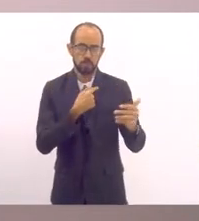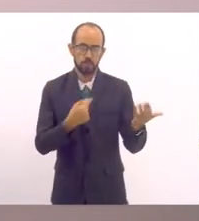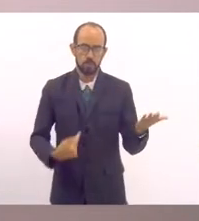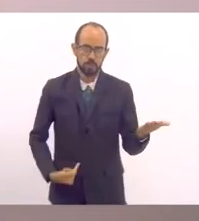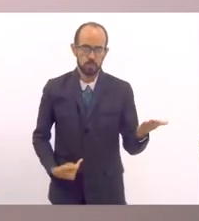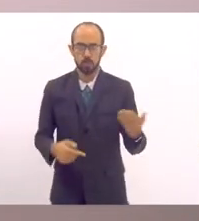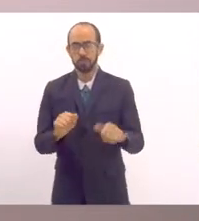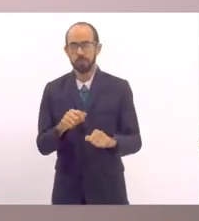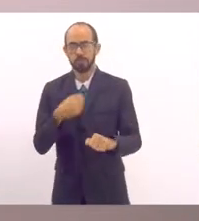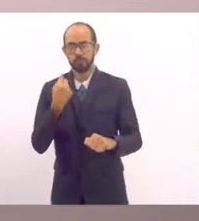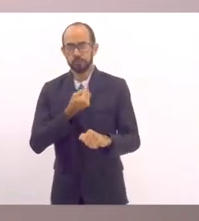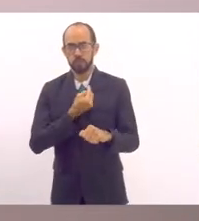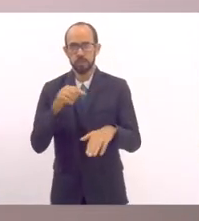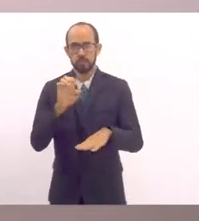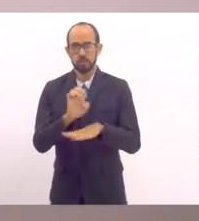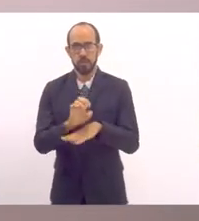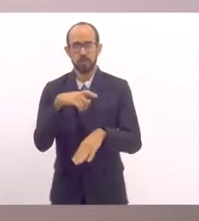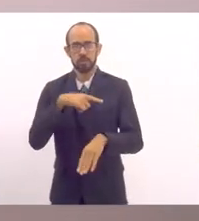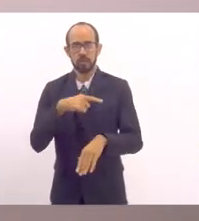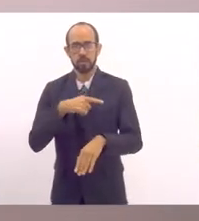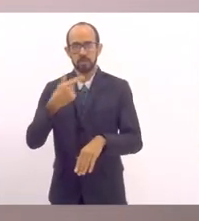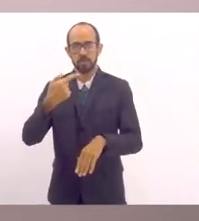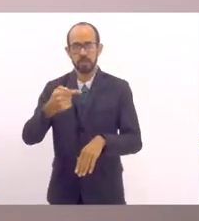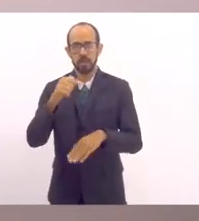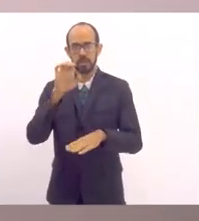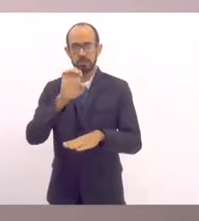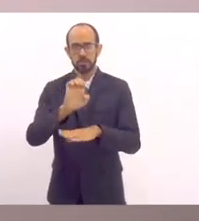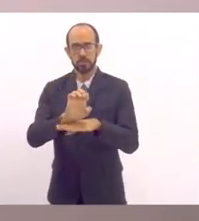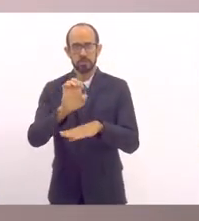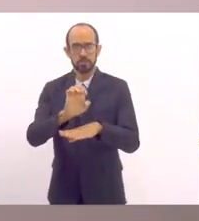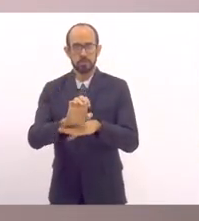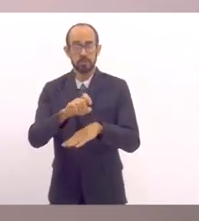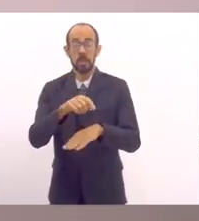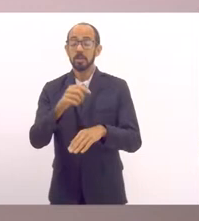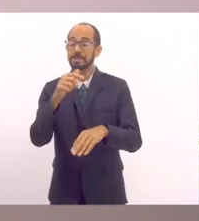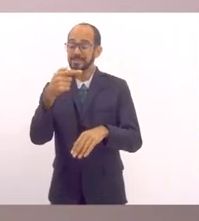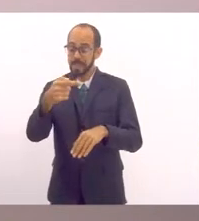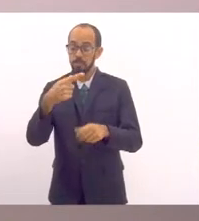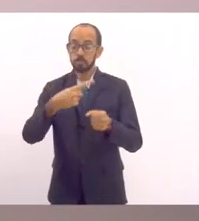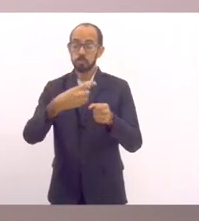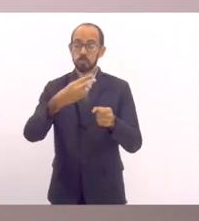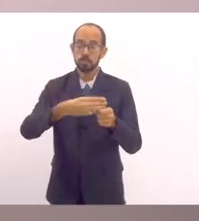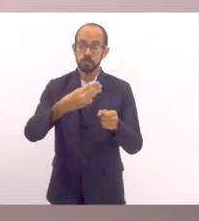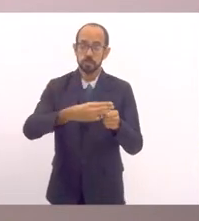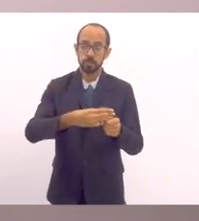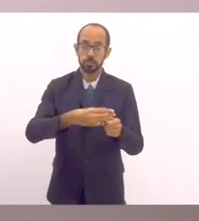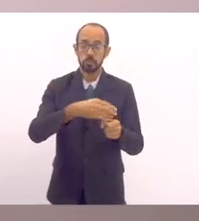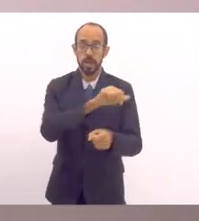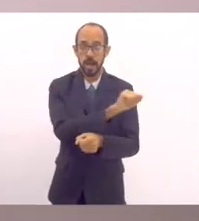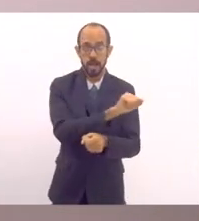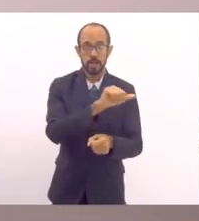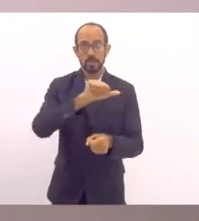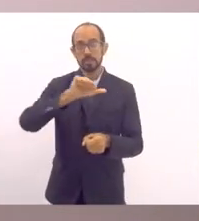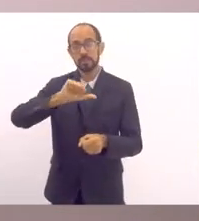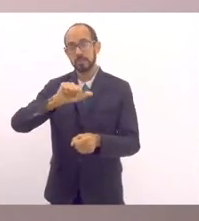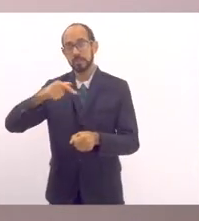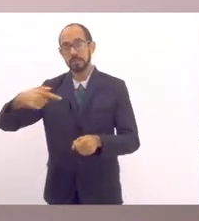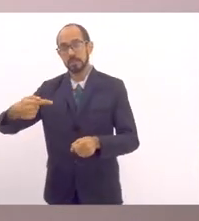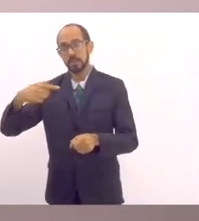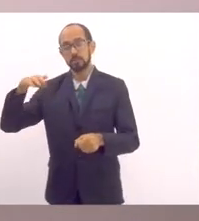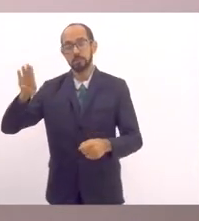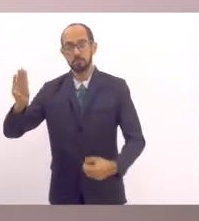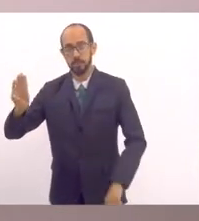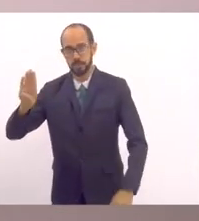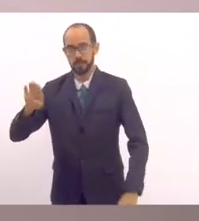O nosso estado tem 7 municípios categoria A no turismo e 17 na categoria B. Então, é muito